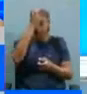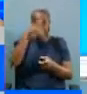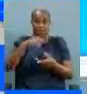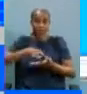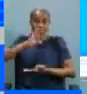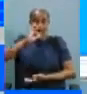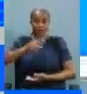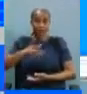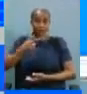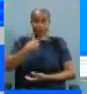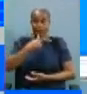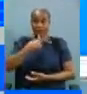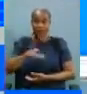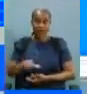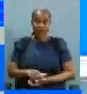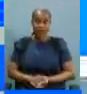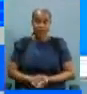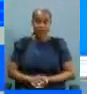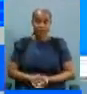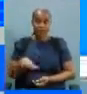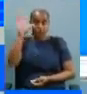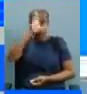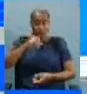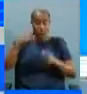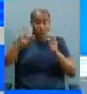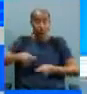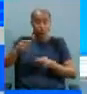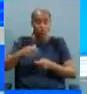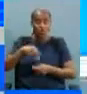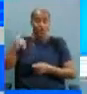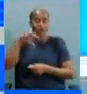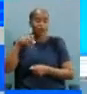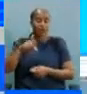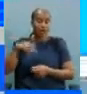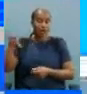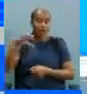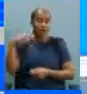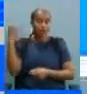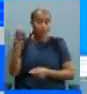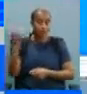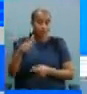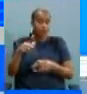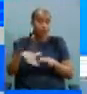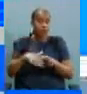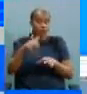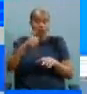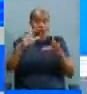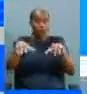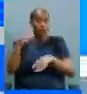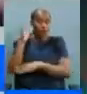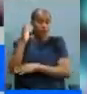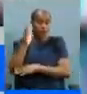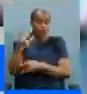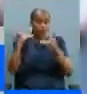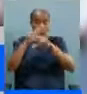E o ministro da Agricultura e Ambiente participou no 5º Fórum Global para a Agricultura e Alimentação, que decorreu em Berlim, na Alemanha.